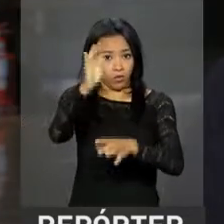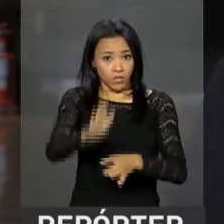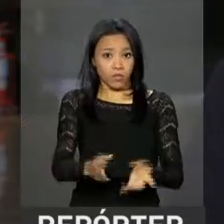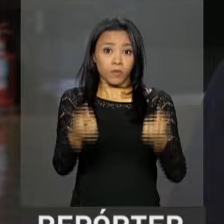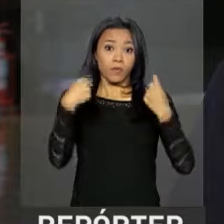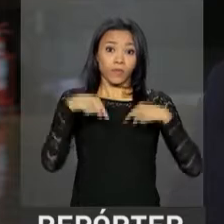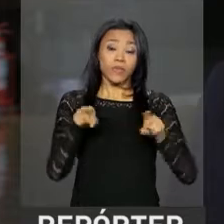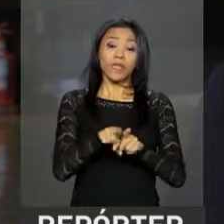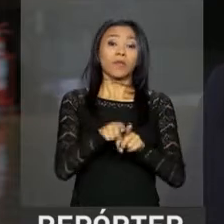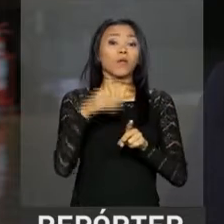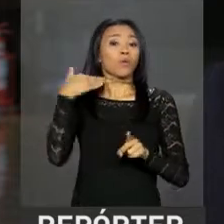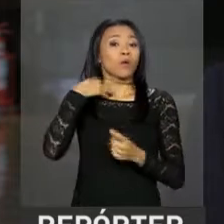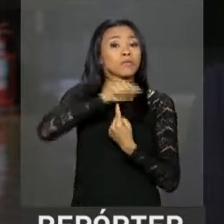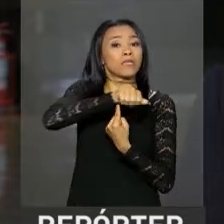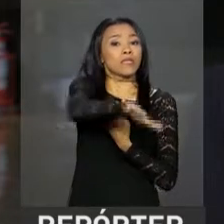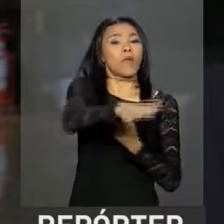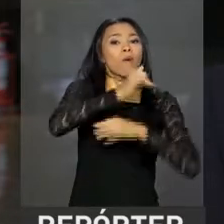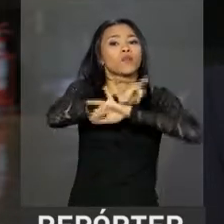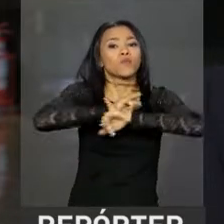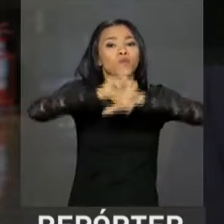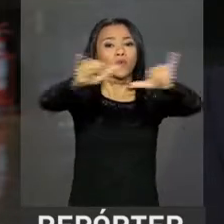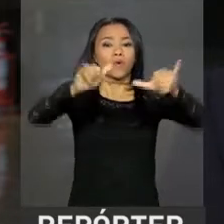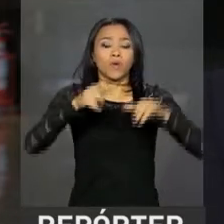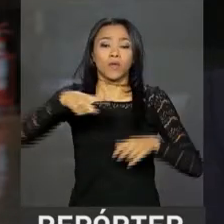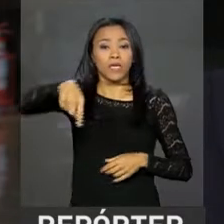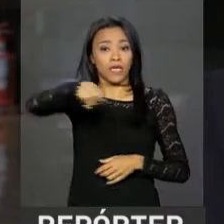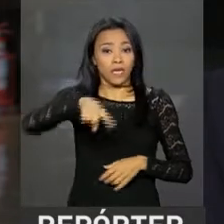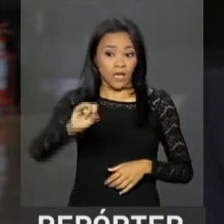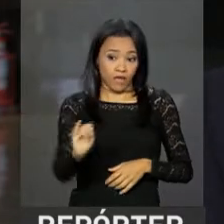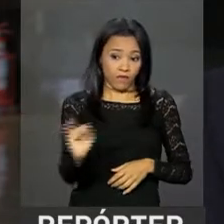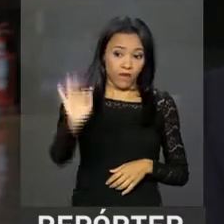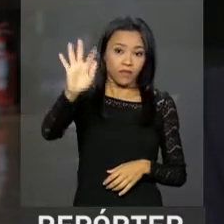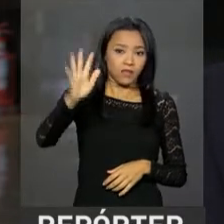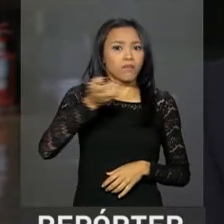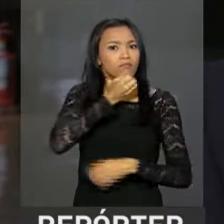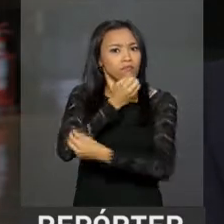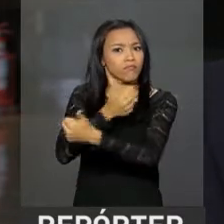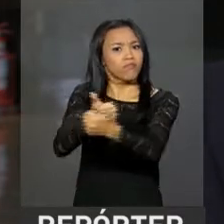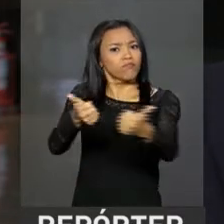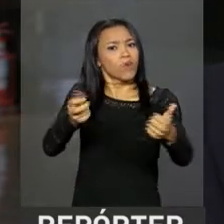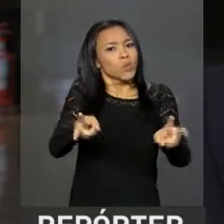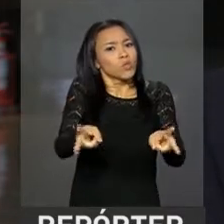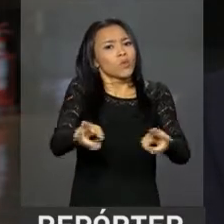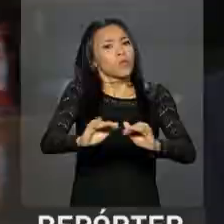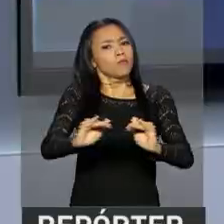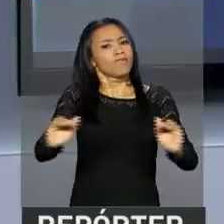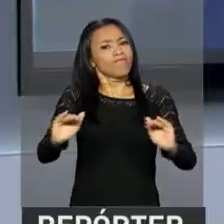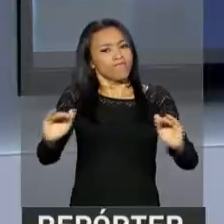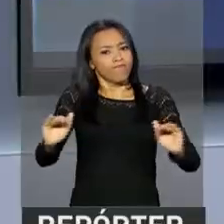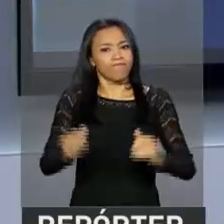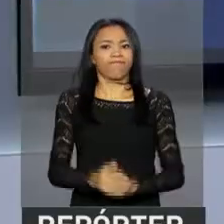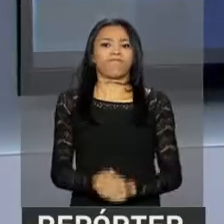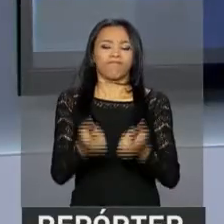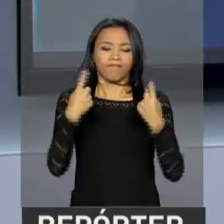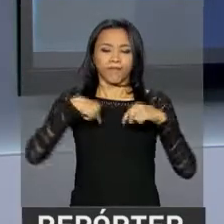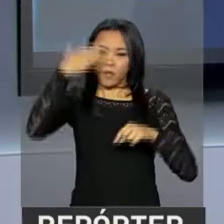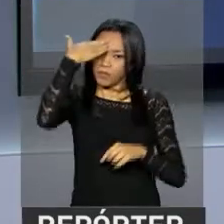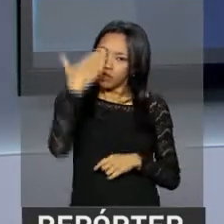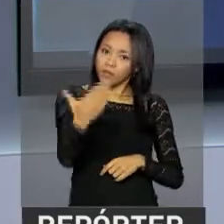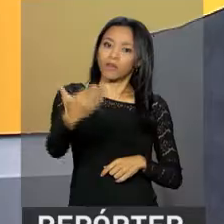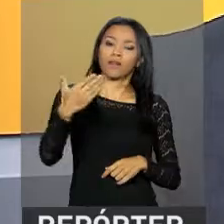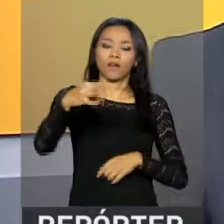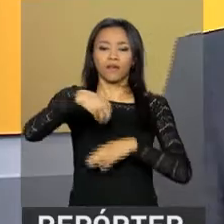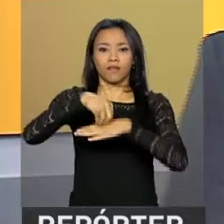banco central afirmou ainda que o comportamento da inflação permanece favorável leandro é com você porque está obrigado pelas suas